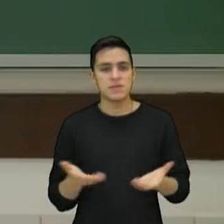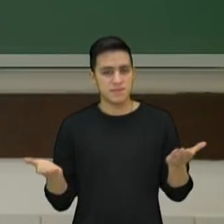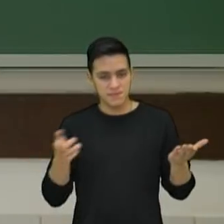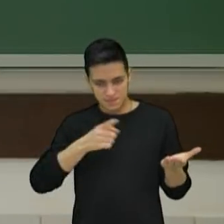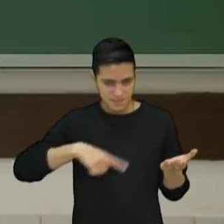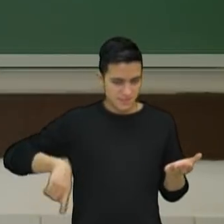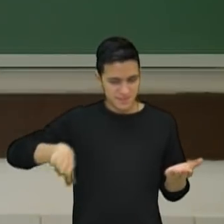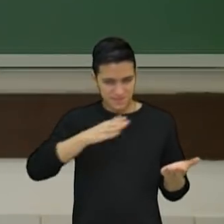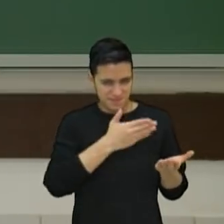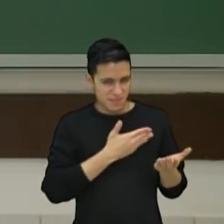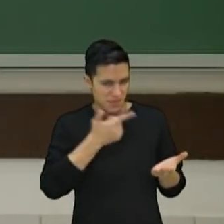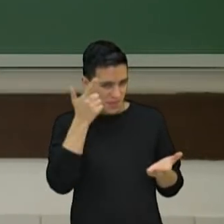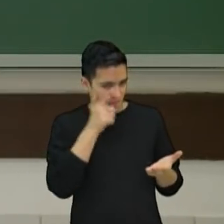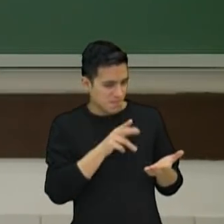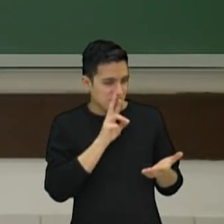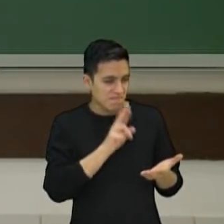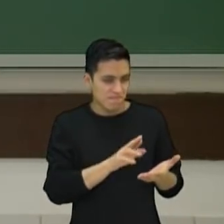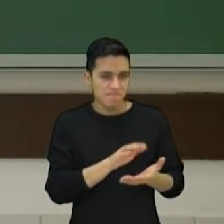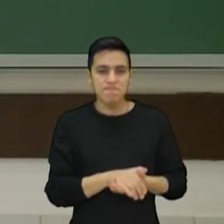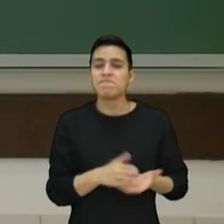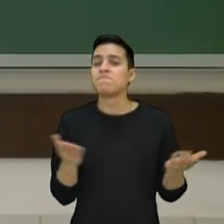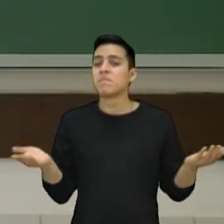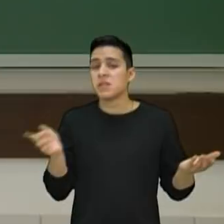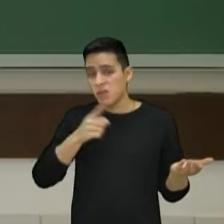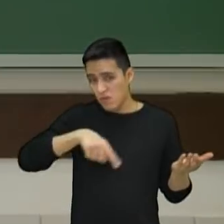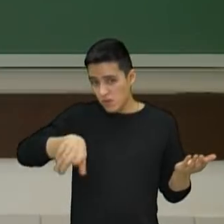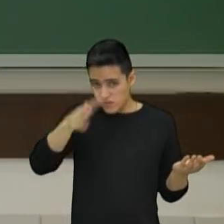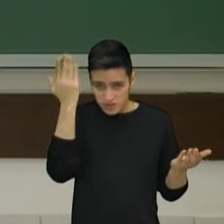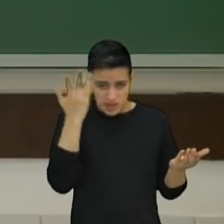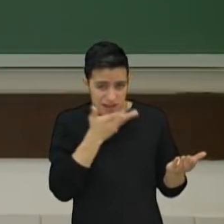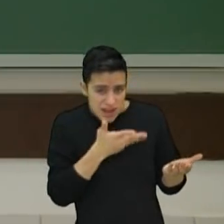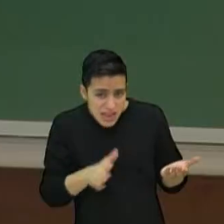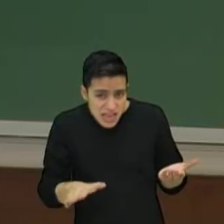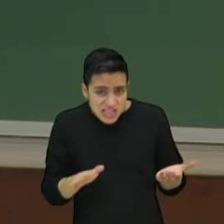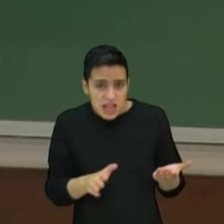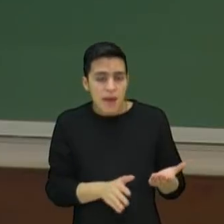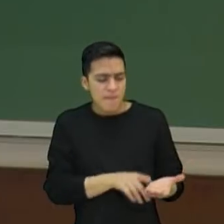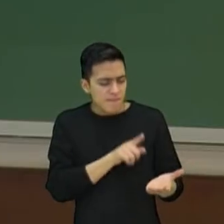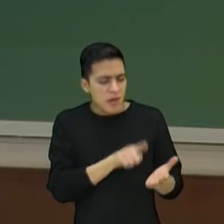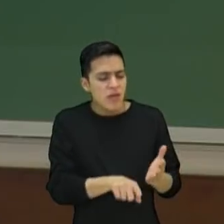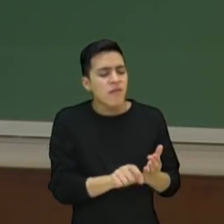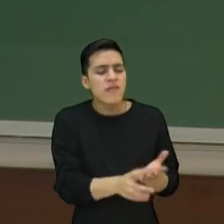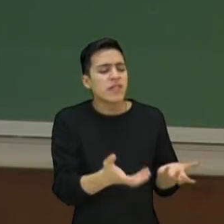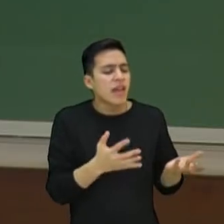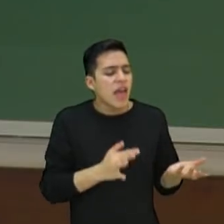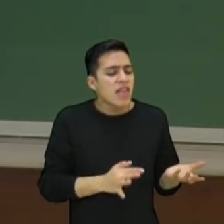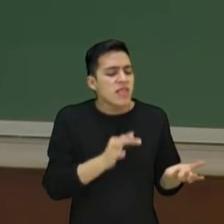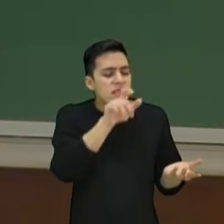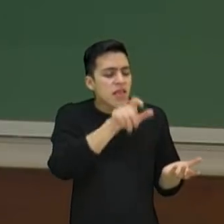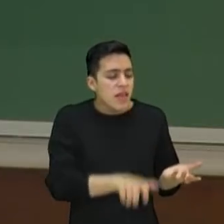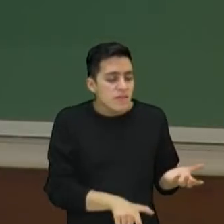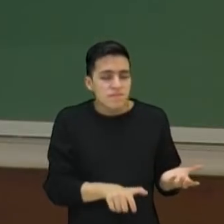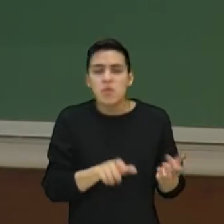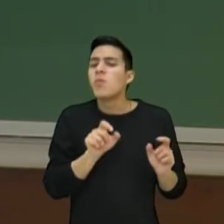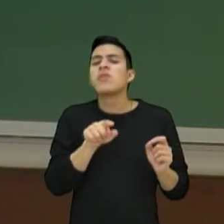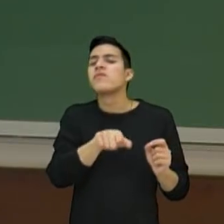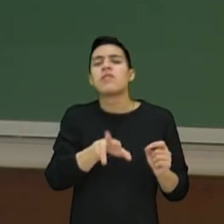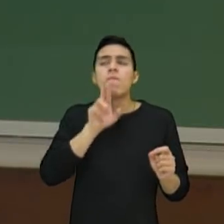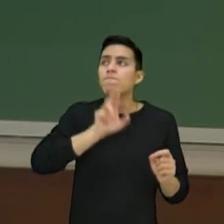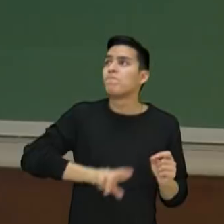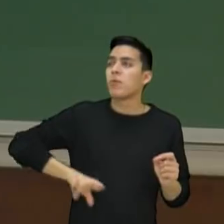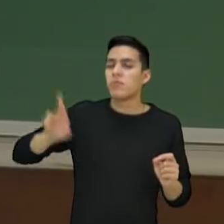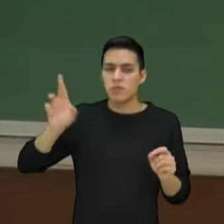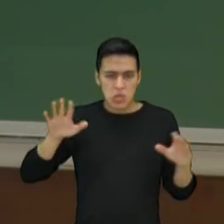Meus amigos, conseguiram? Não. Quando você era criança, perguntaram o que você queria ser. O que respondeu naquela época? E